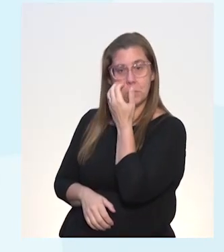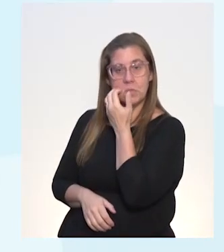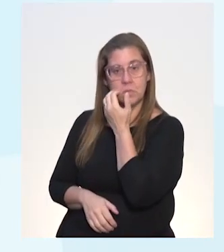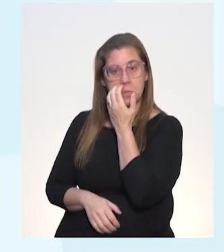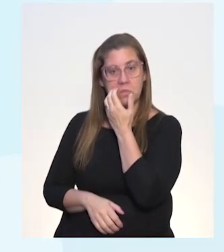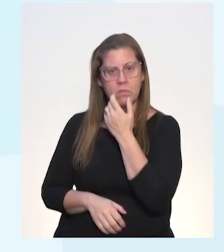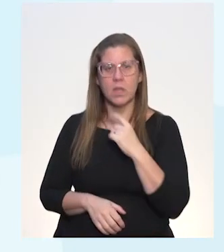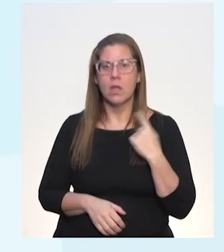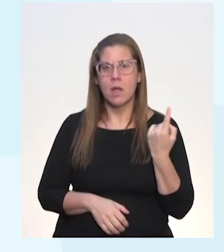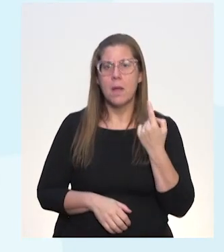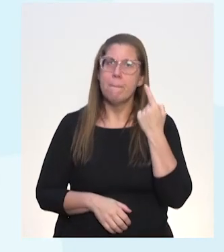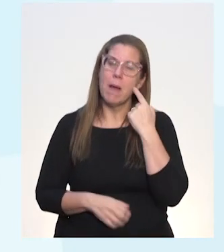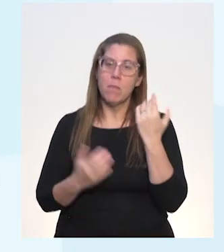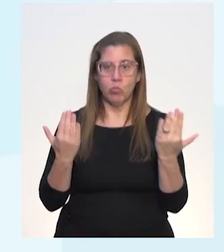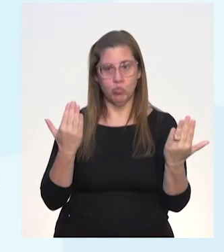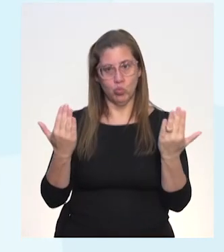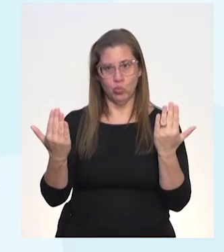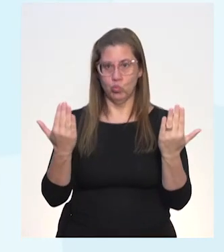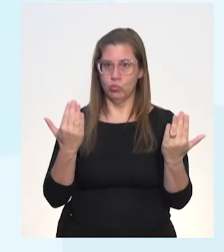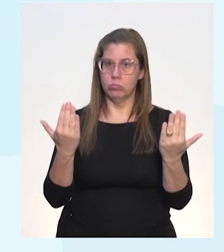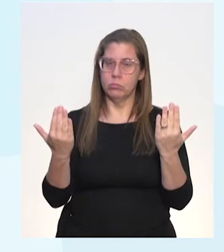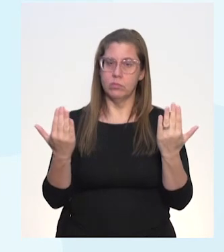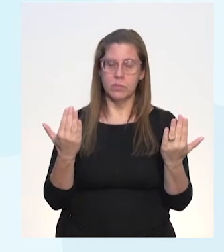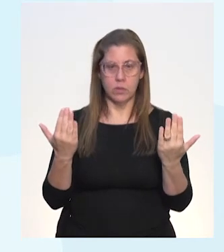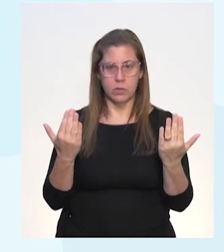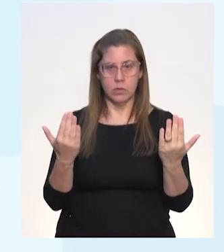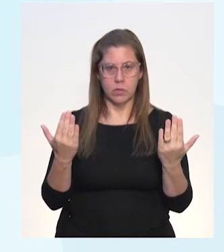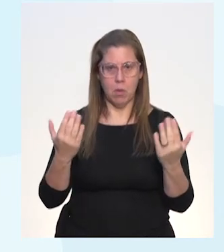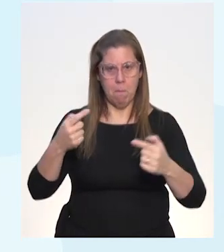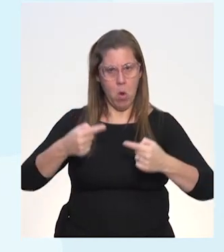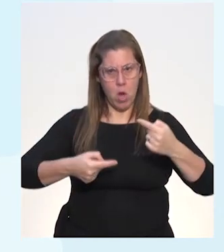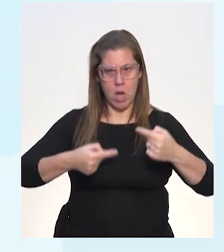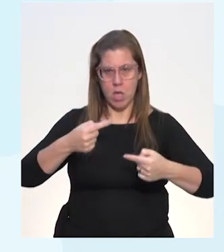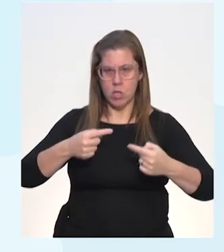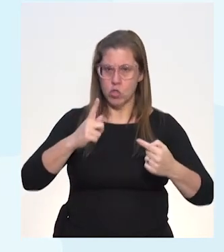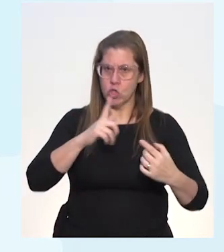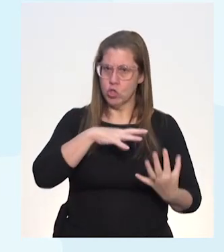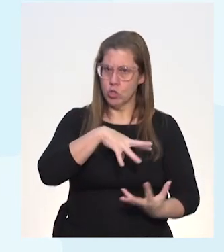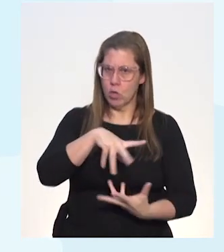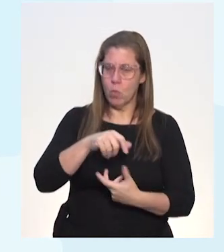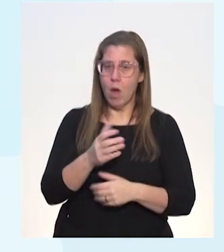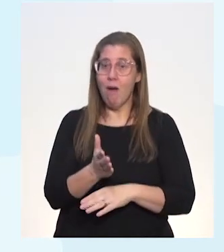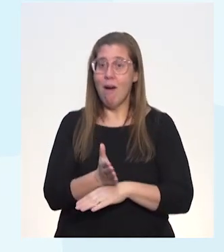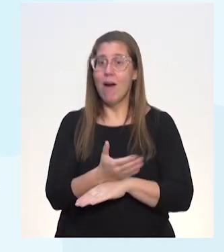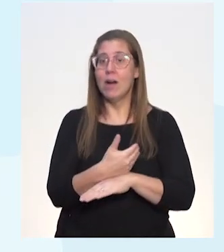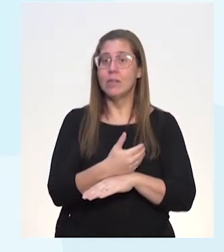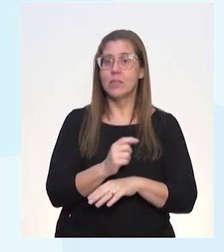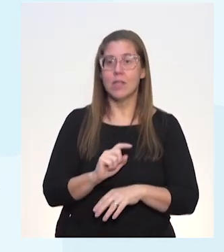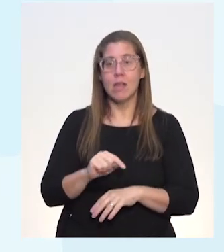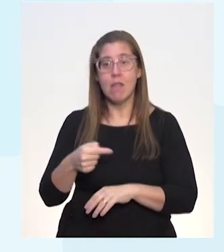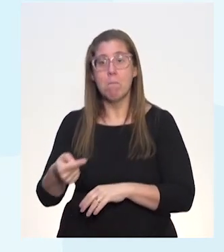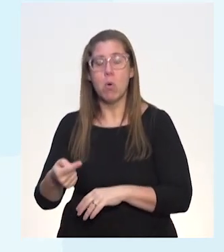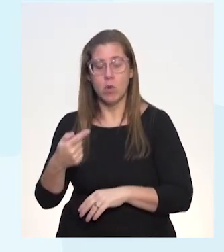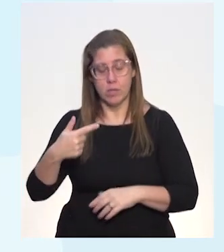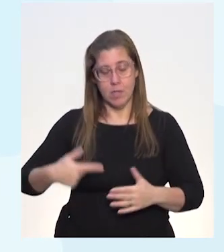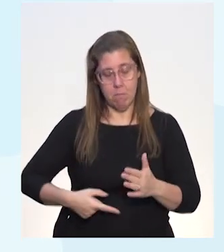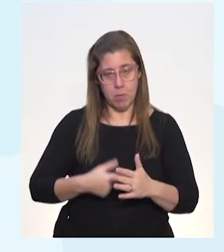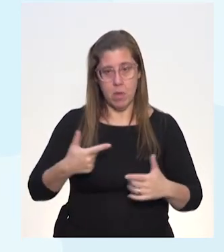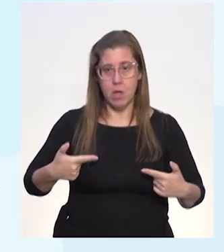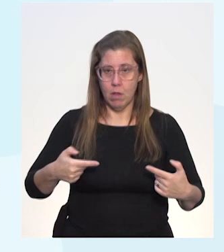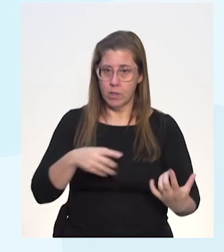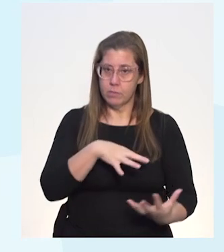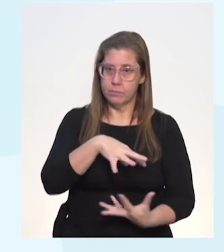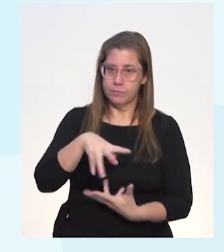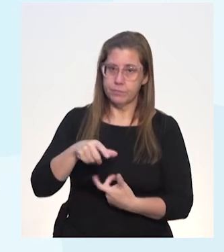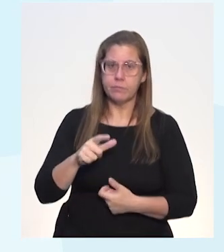a gente pode fazer uma comparação geopolítica do que aconteceu antes e depois da Primeira Guerra Mundial. A